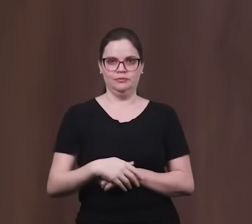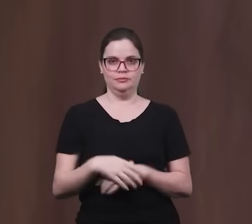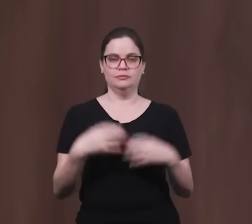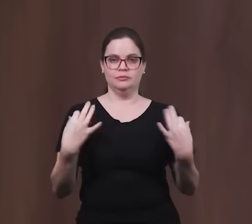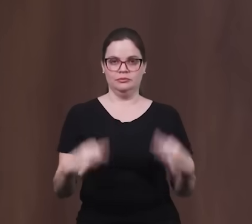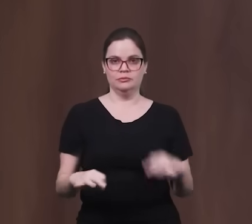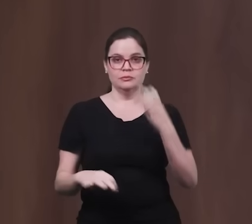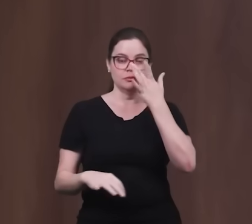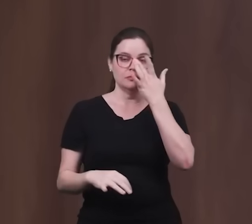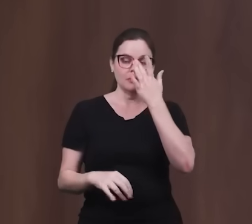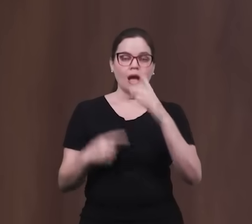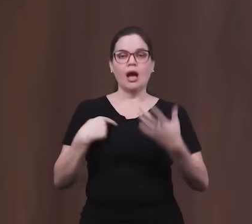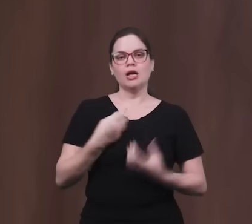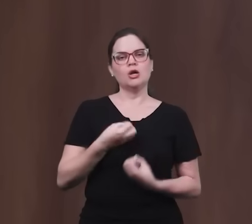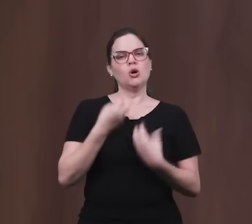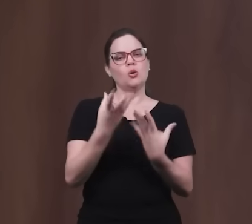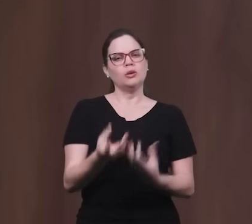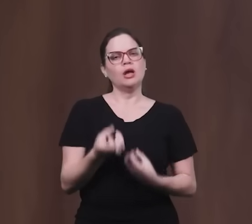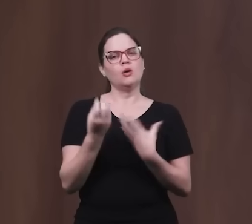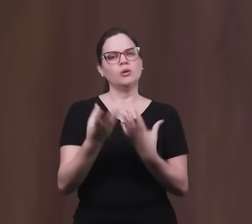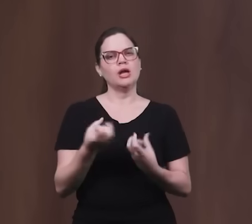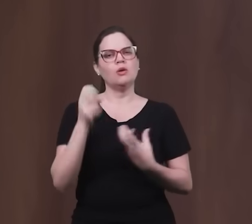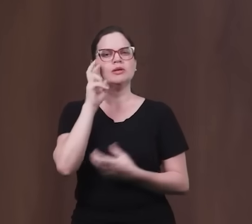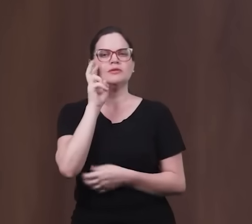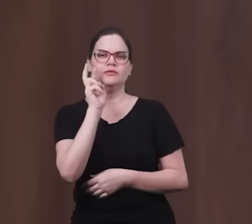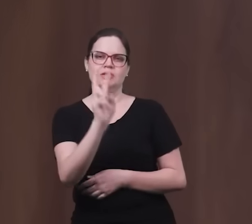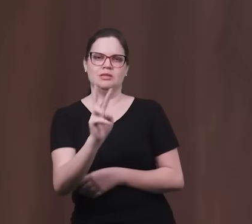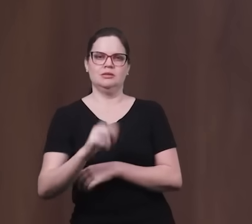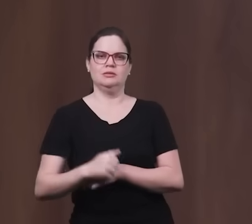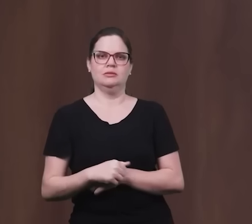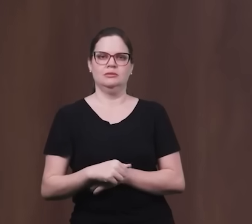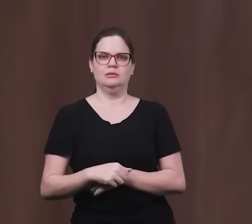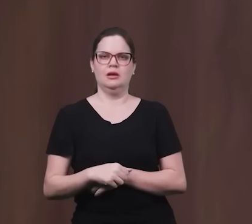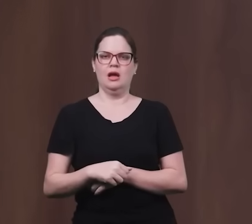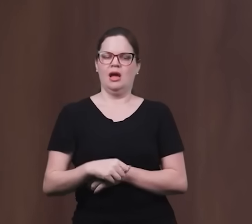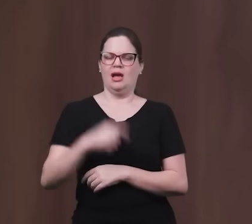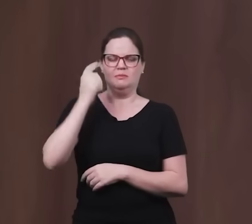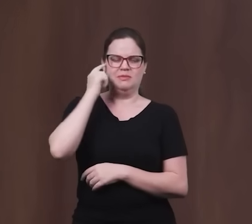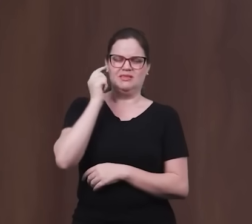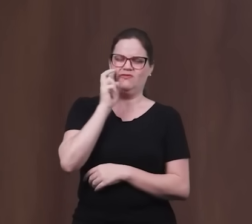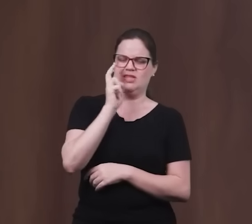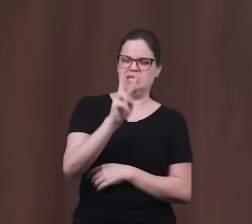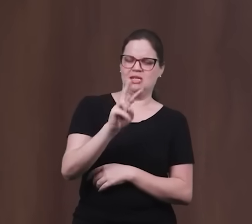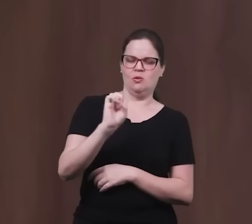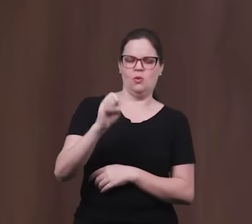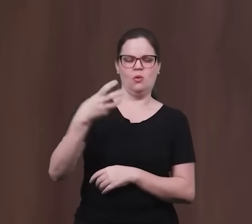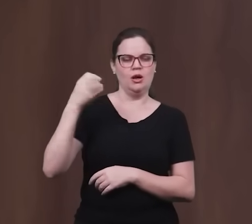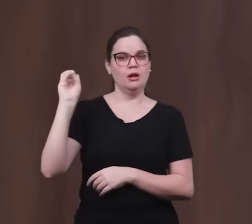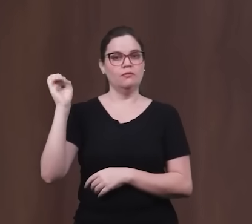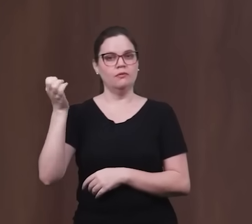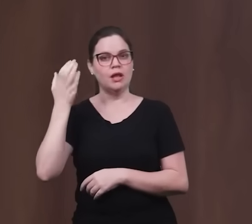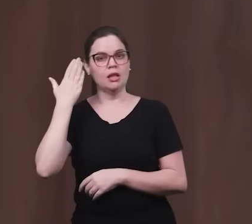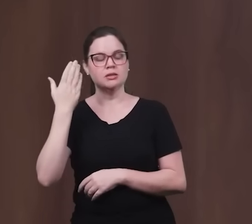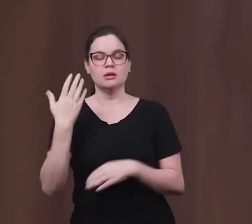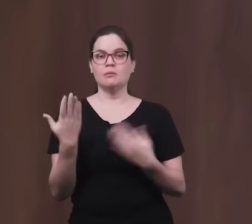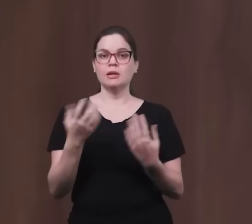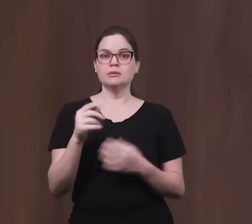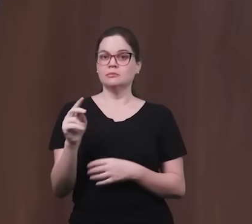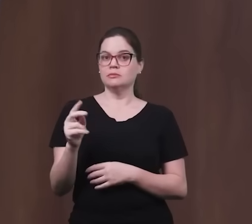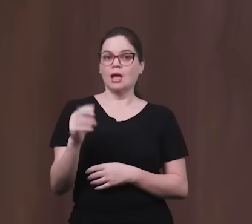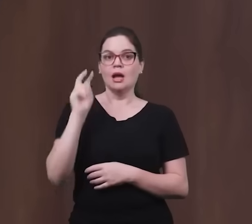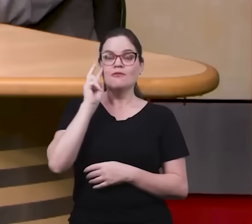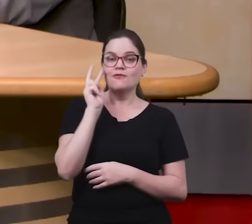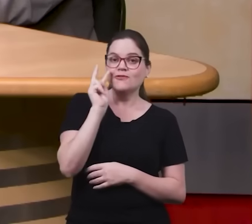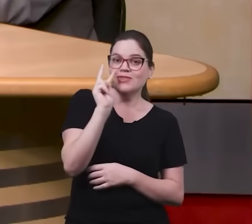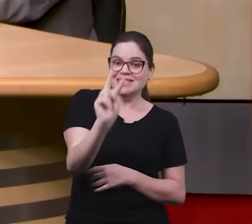à medida que ele vai transmitindo a visão, mas foi visão ou foi revelação? E na verdade, isso que você está dizendo, às